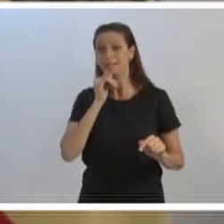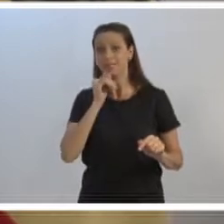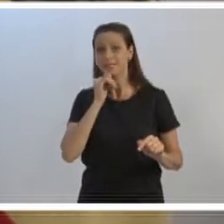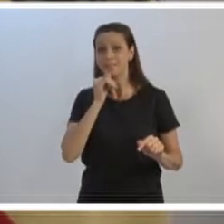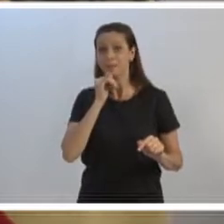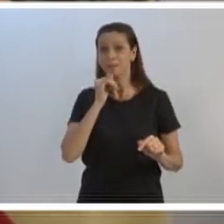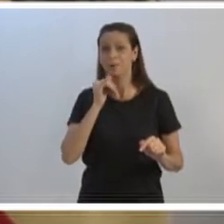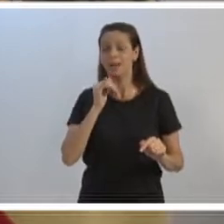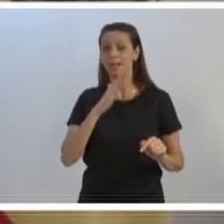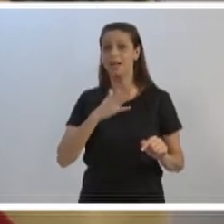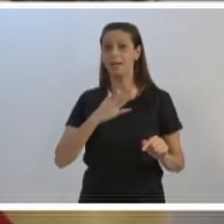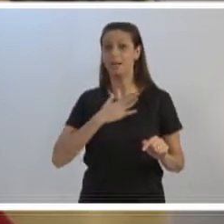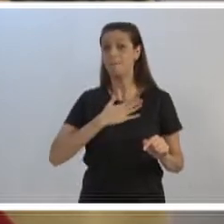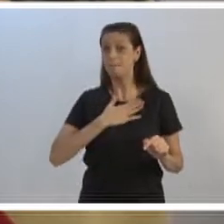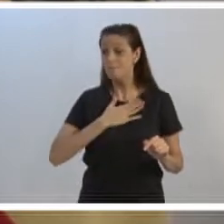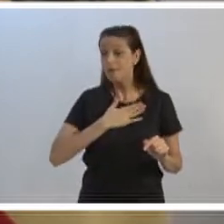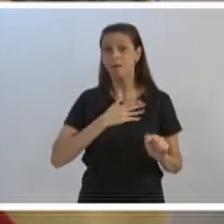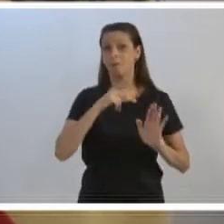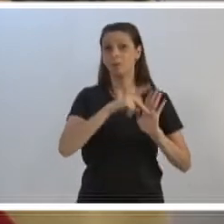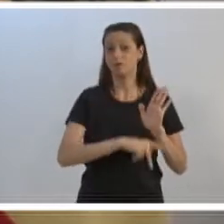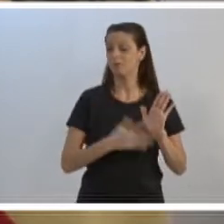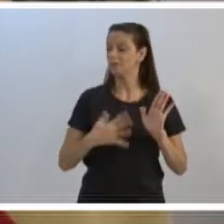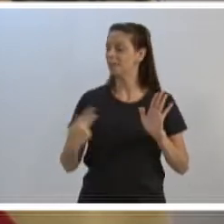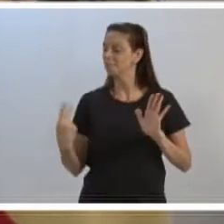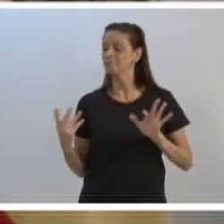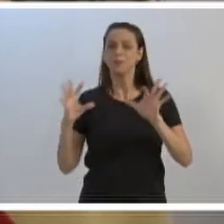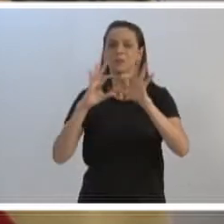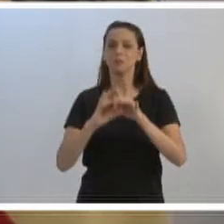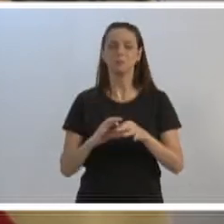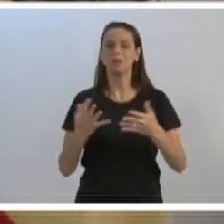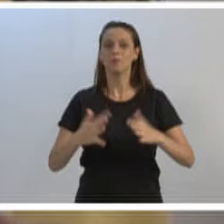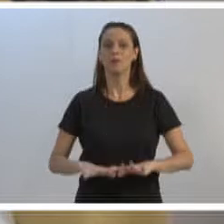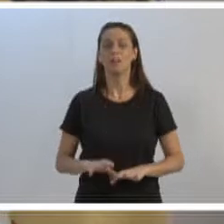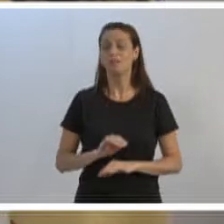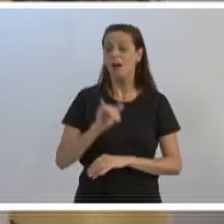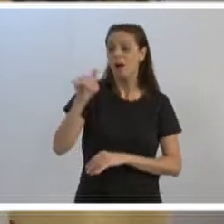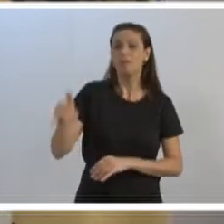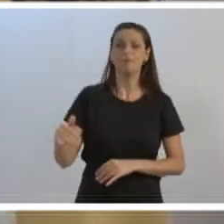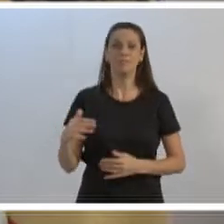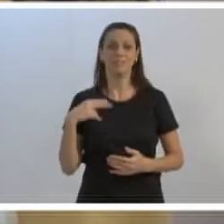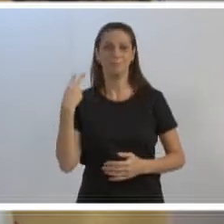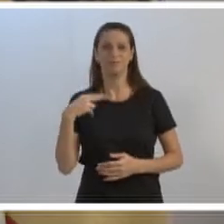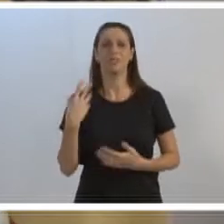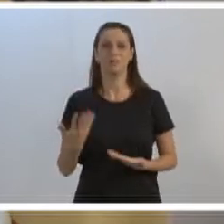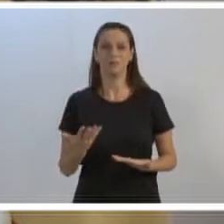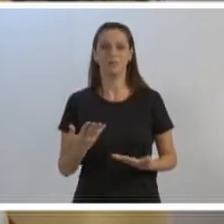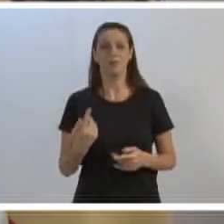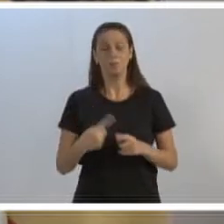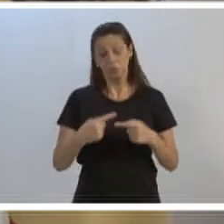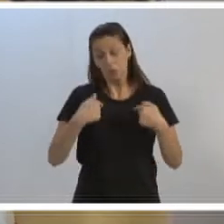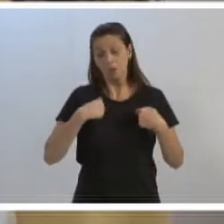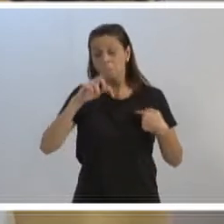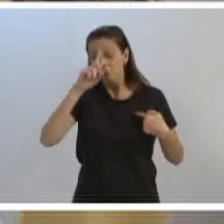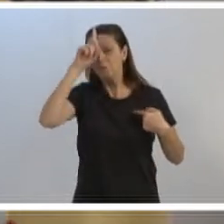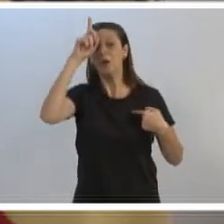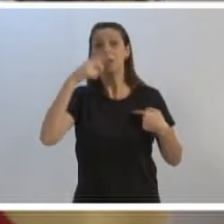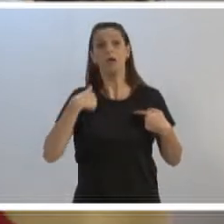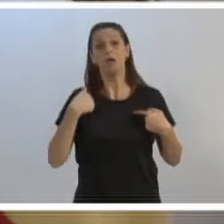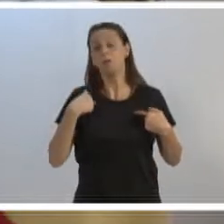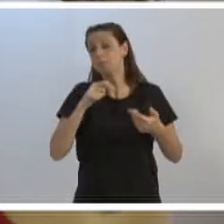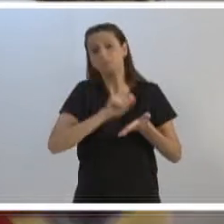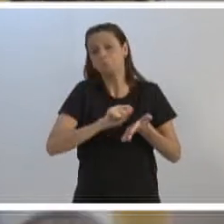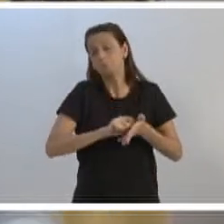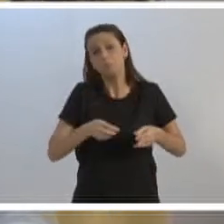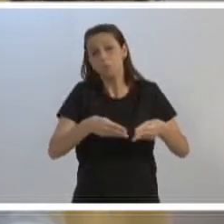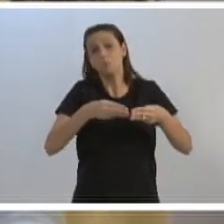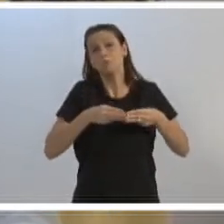quero mais ninguém que a subscreve. Eu acho que essa é a maneira correta. Ele é autor da moção, então